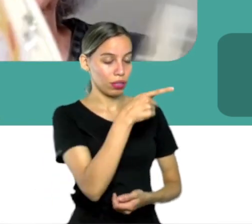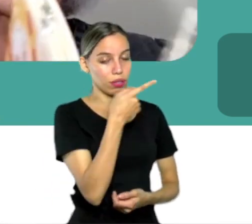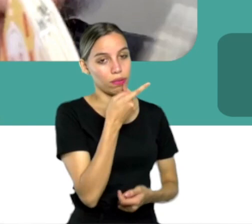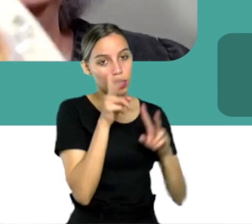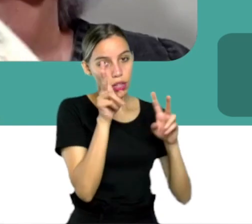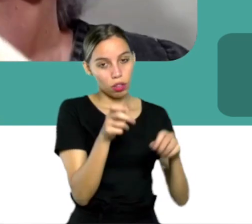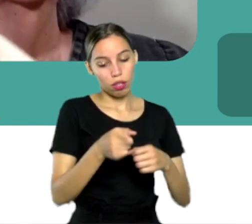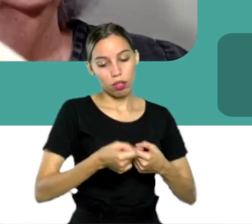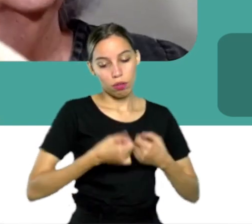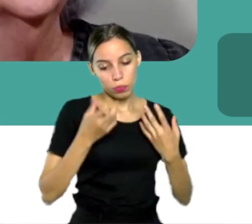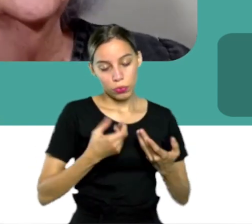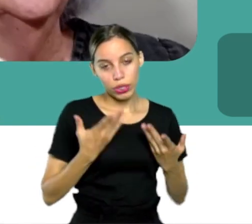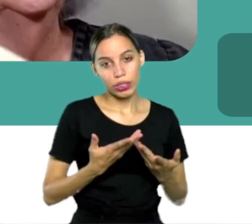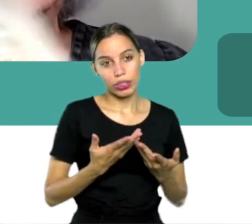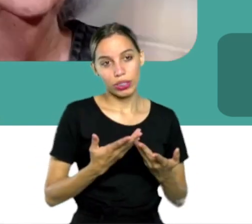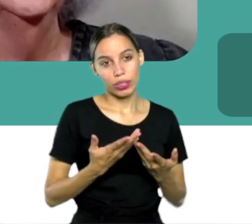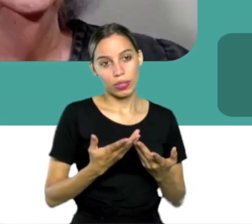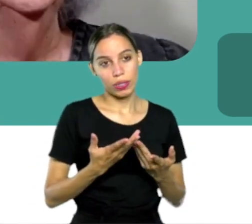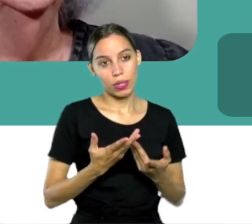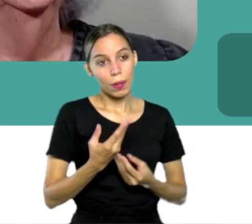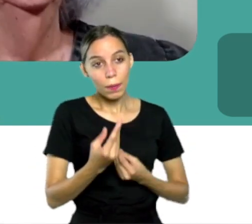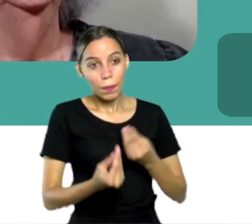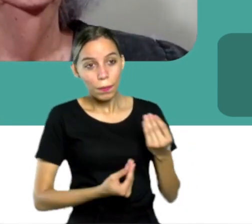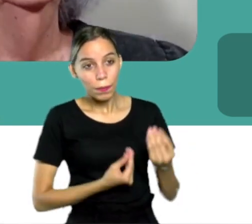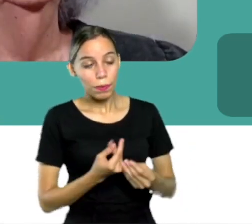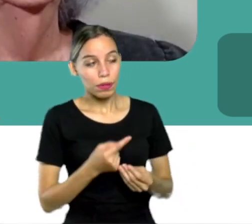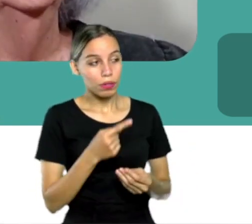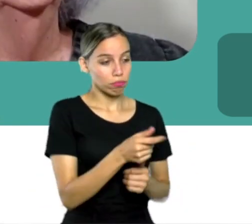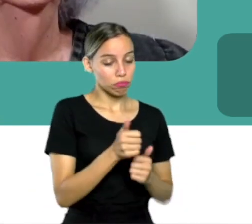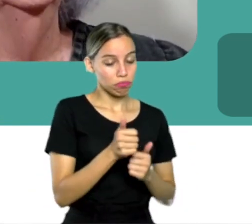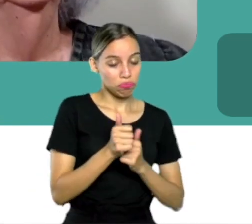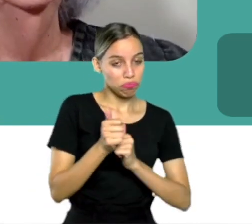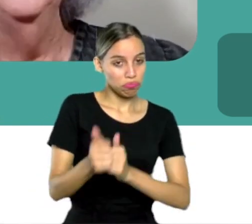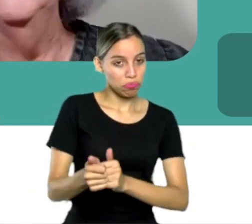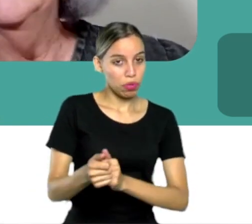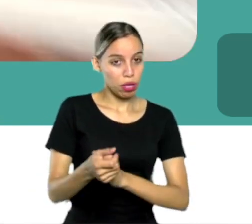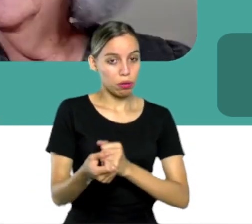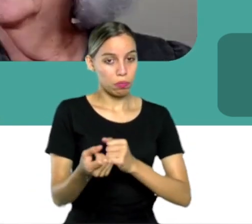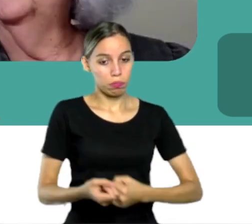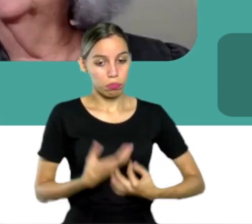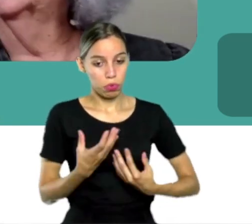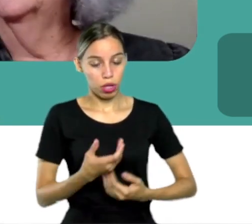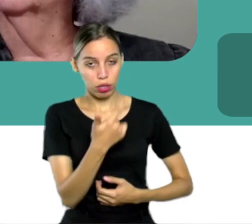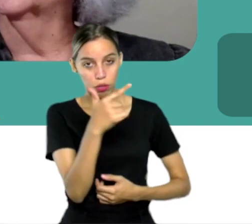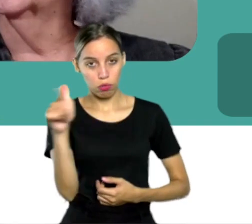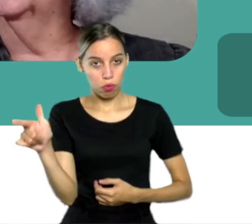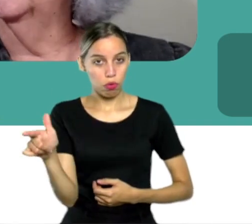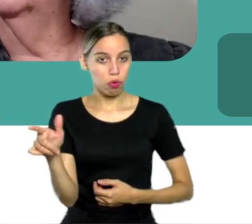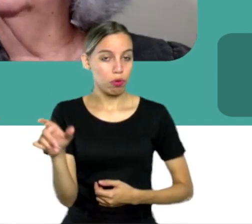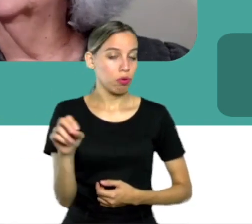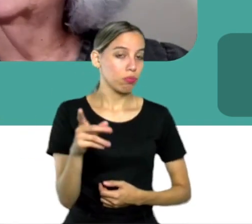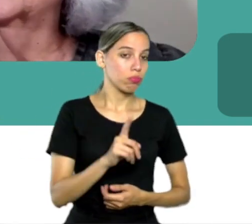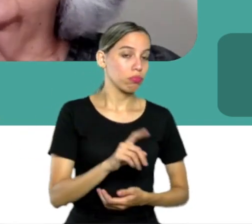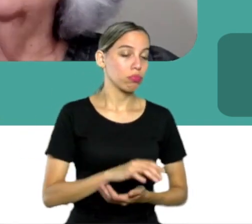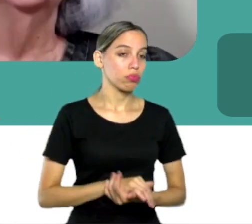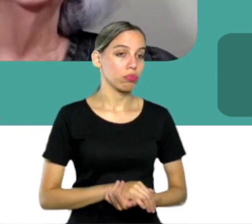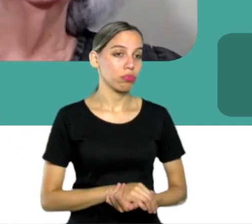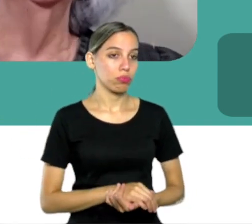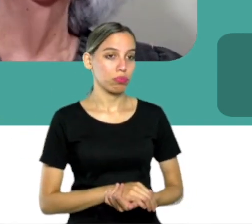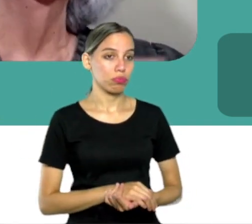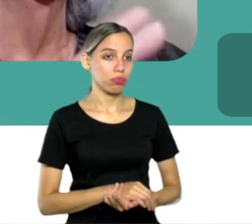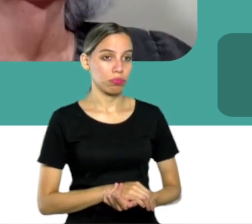autores contemporâneos, se você acompanha, e aproveitar de falar do Quem Tem Pena de Passarinho. Nomes